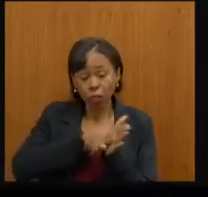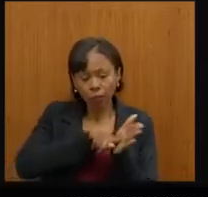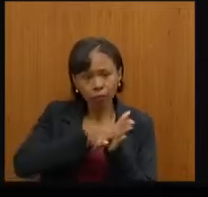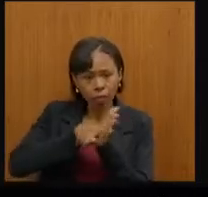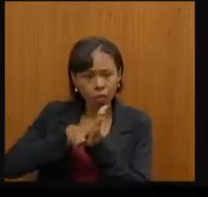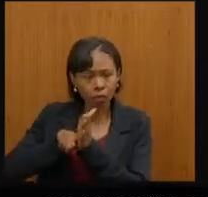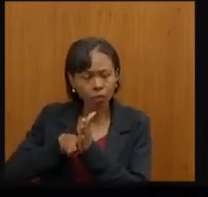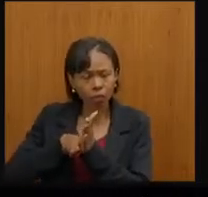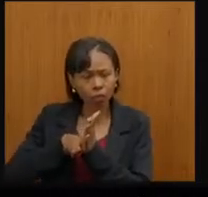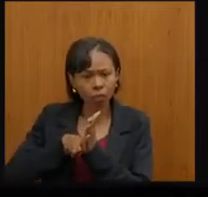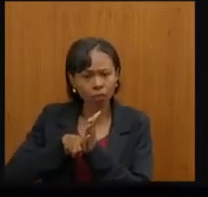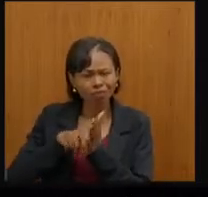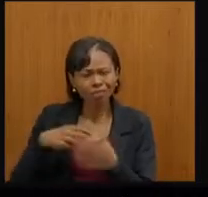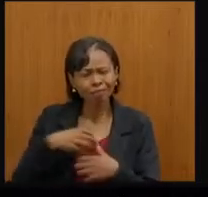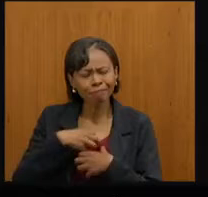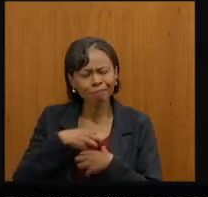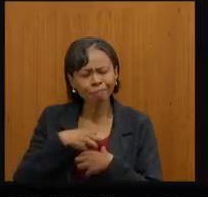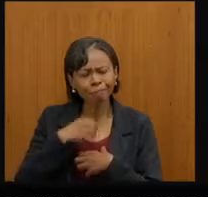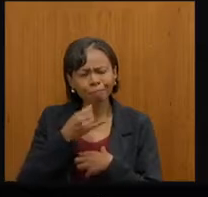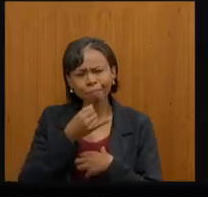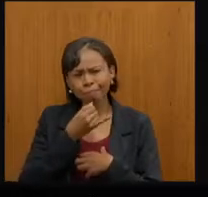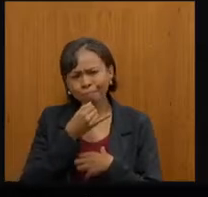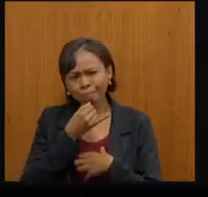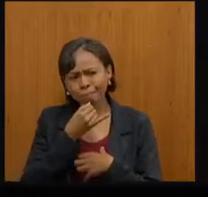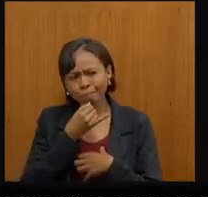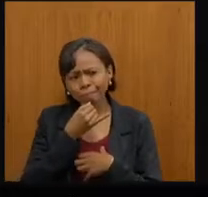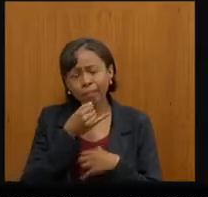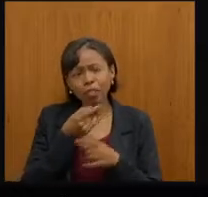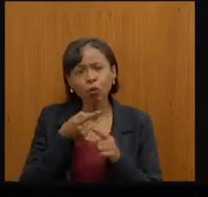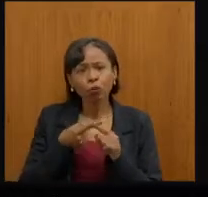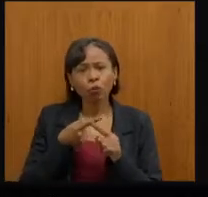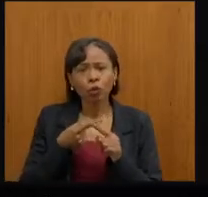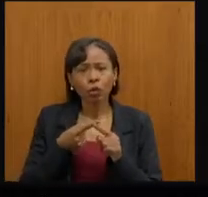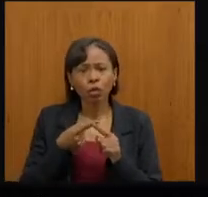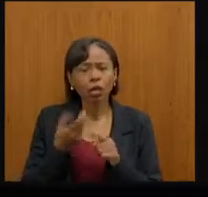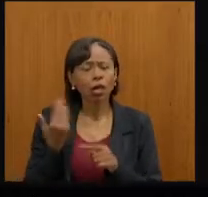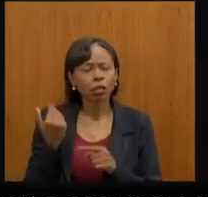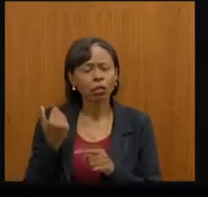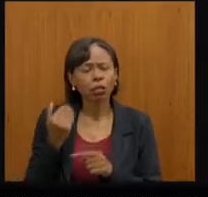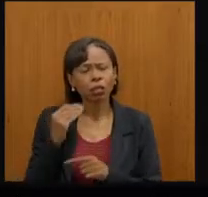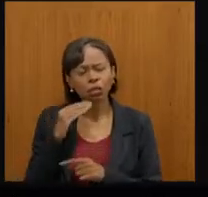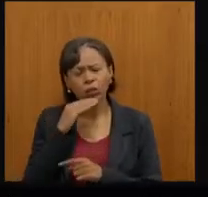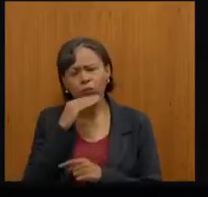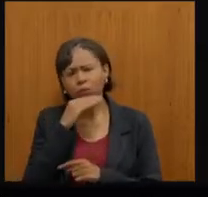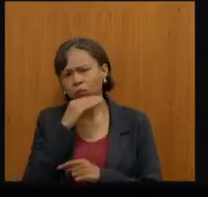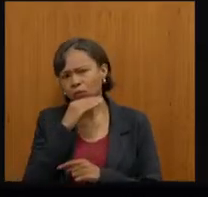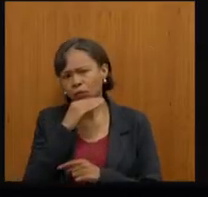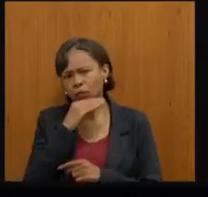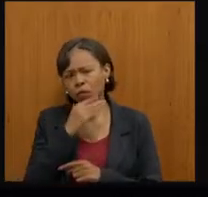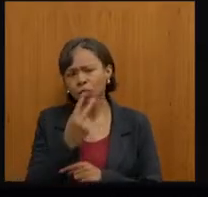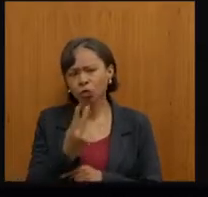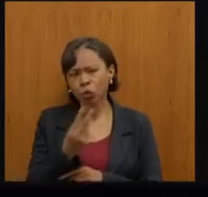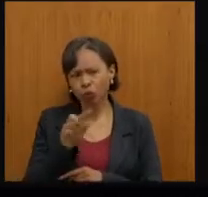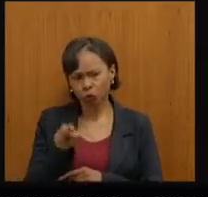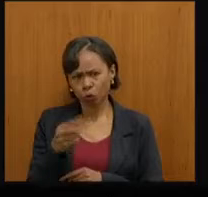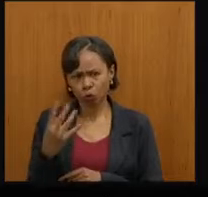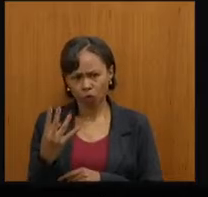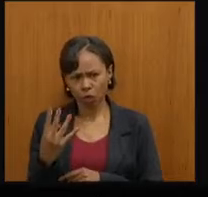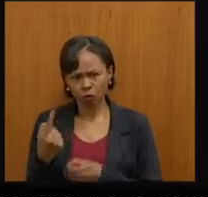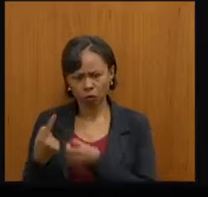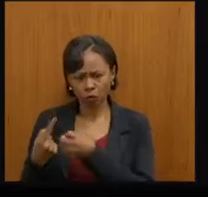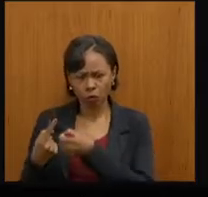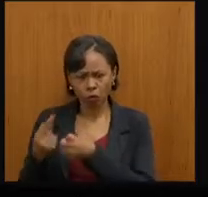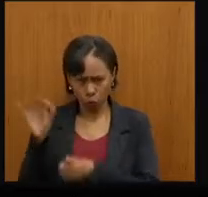assim dessa forma triste um pouco triste porque quando a gente começou a perceber aí de 2 e o blá quatro costelas